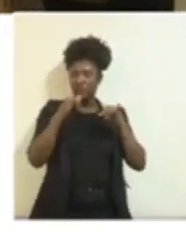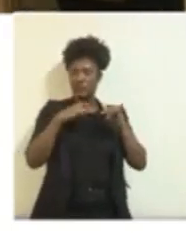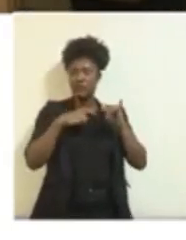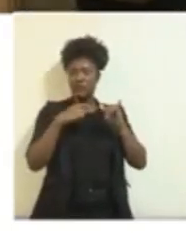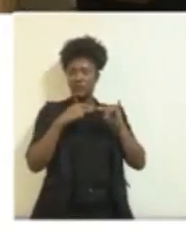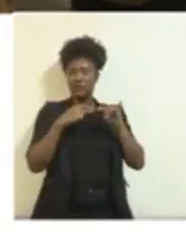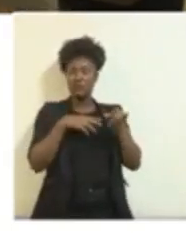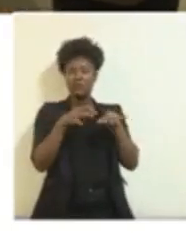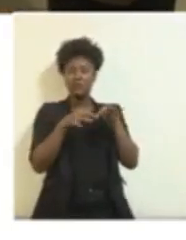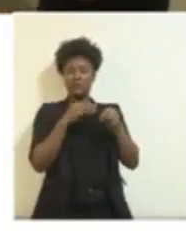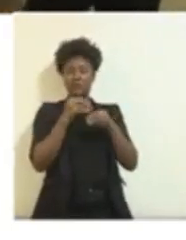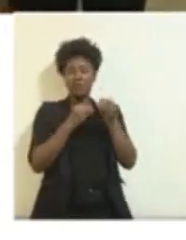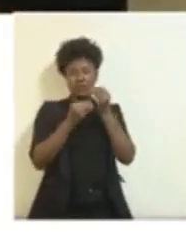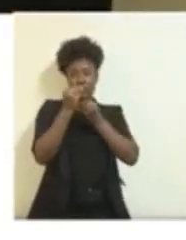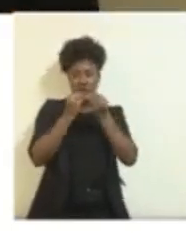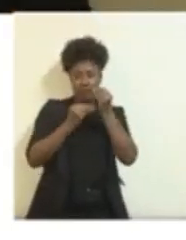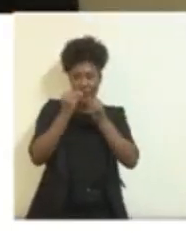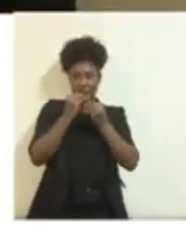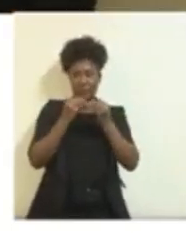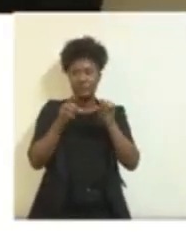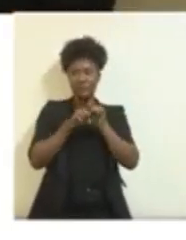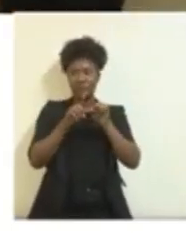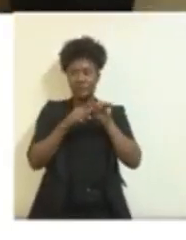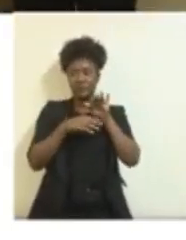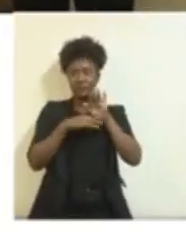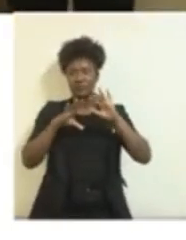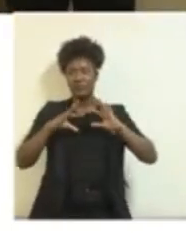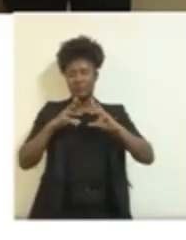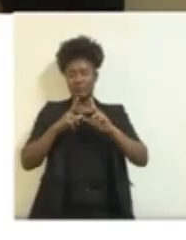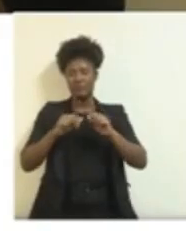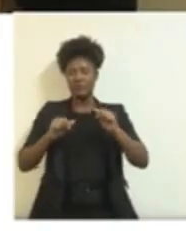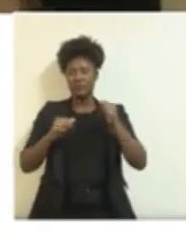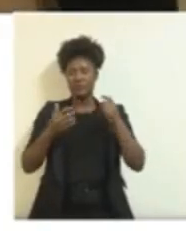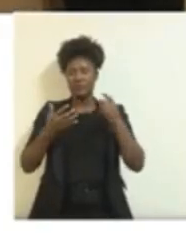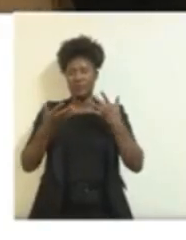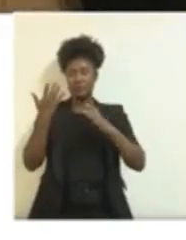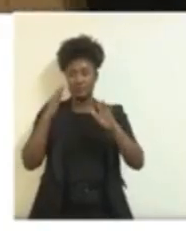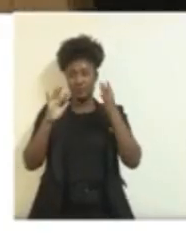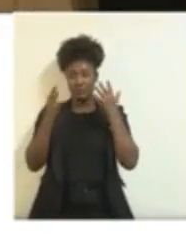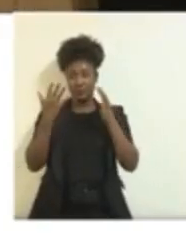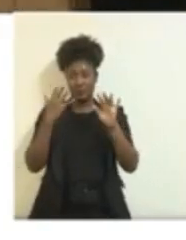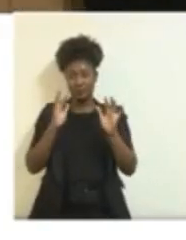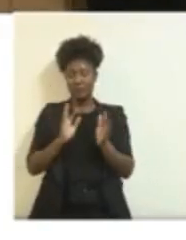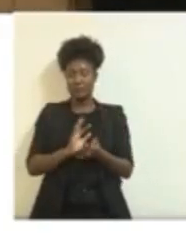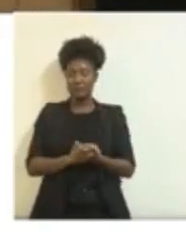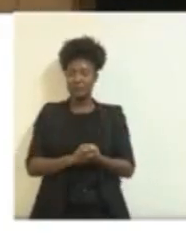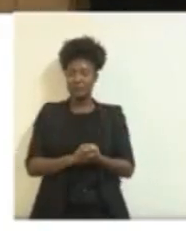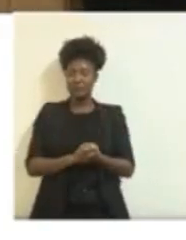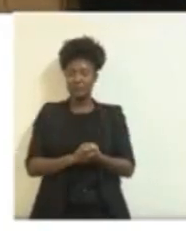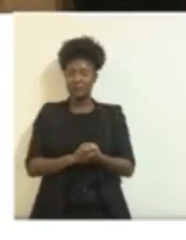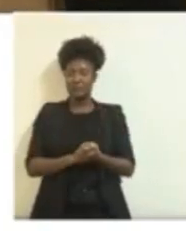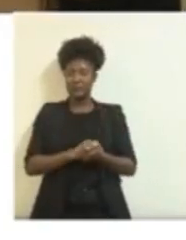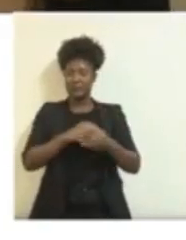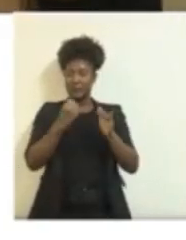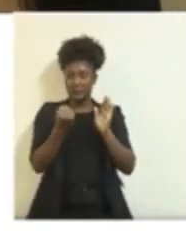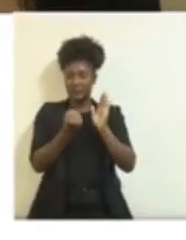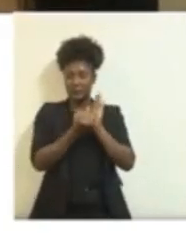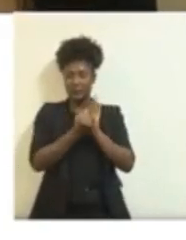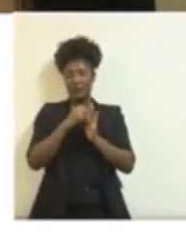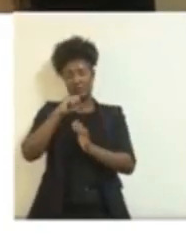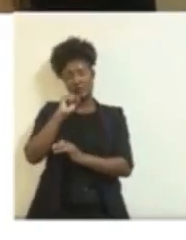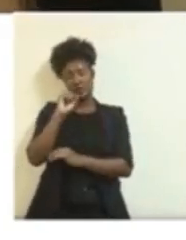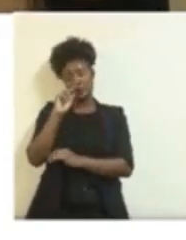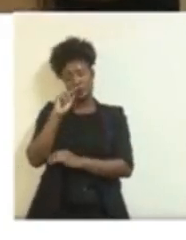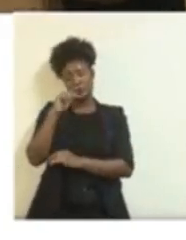qualidade e ajuda a mitigar as mudanças climáticas. Resumindo tudo que eu falei até agora. Impactos da supressão, então, sobre a